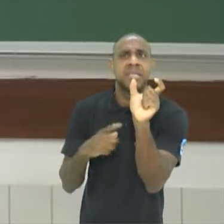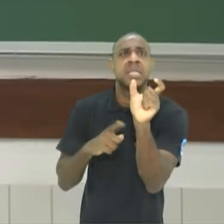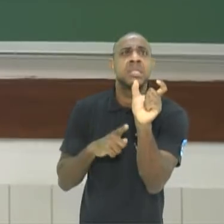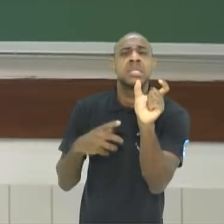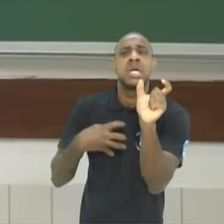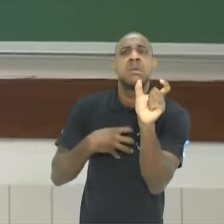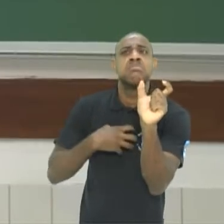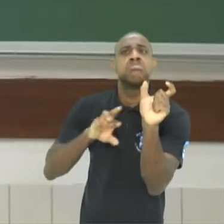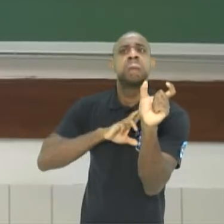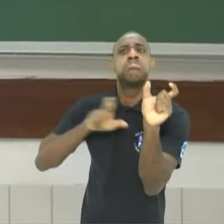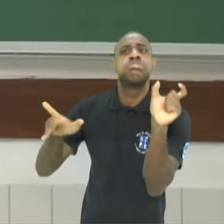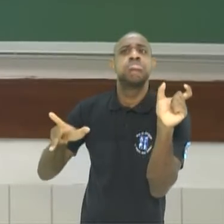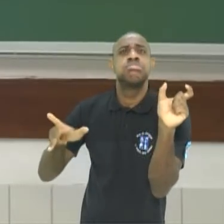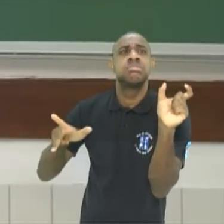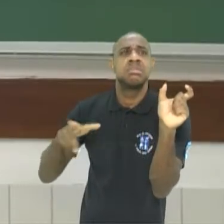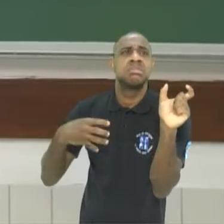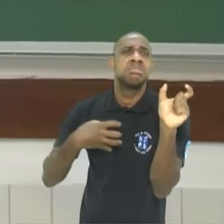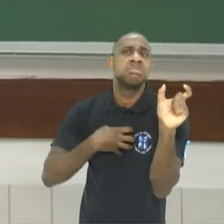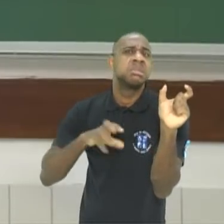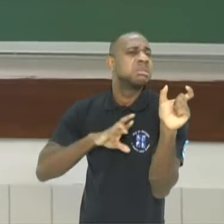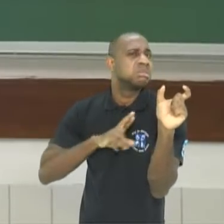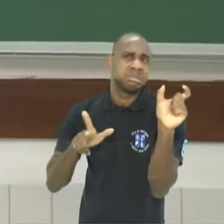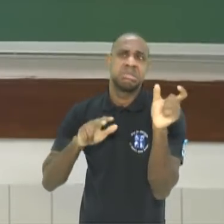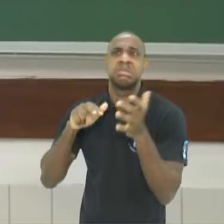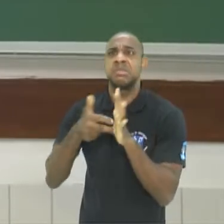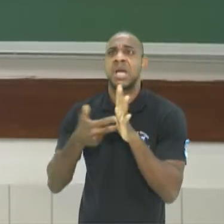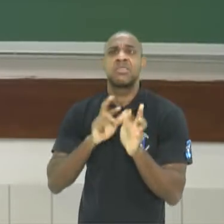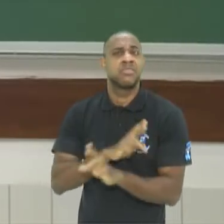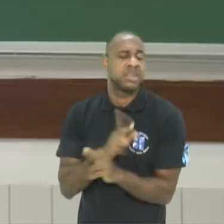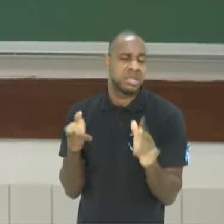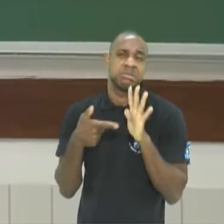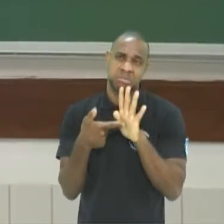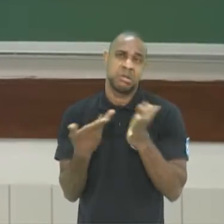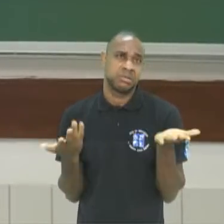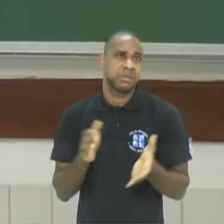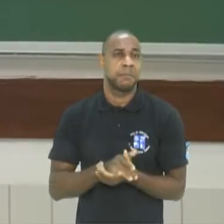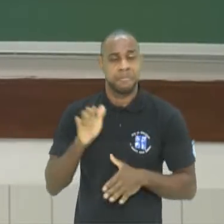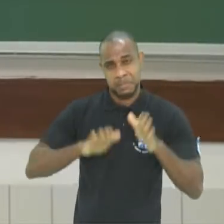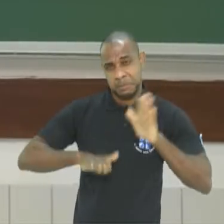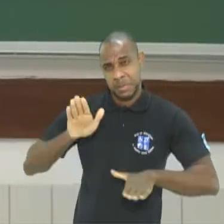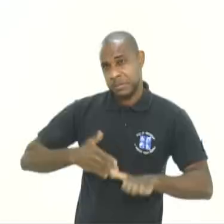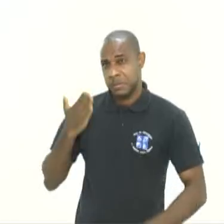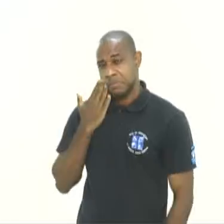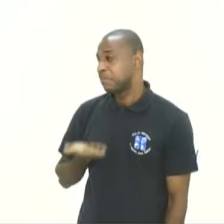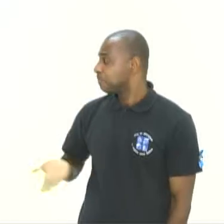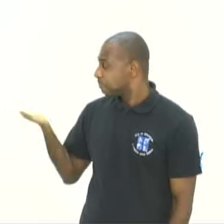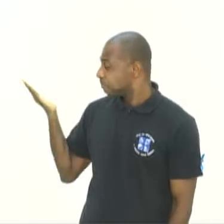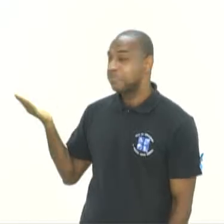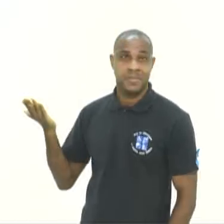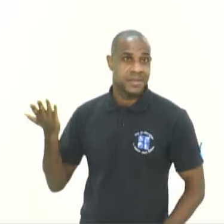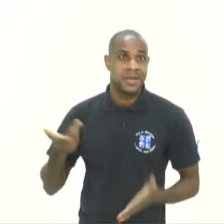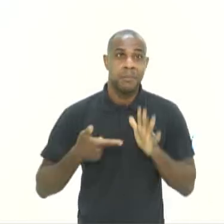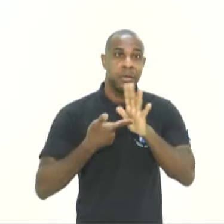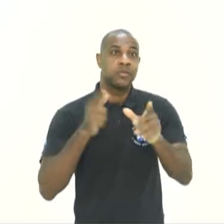um sentido diferente naquele texto, ok? Olha só, ela me traz um sentido